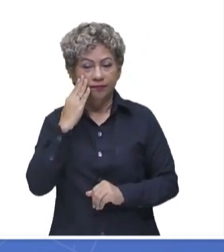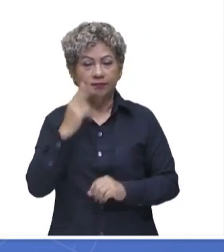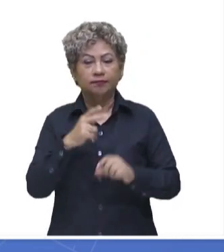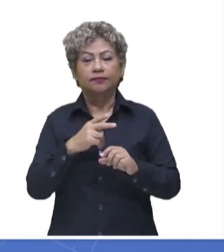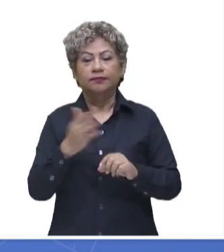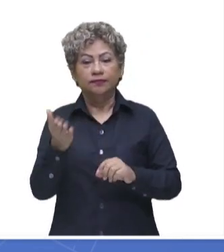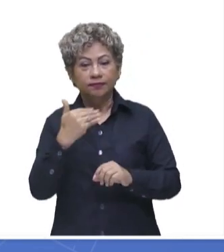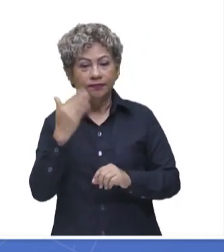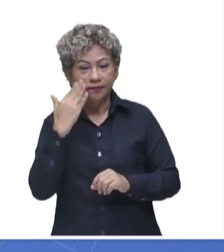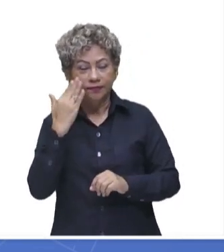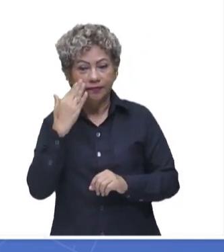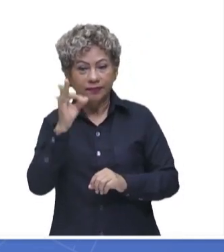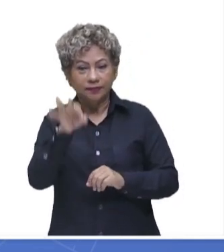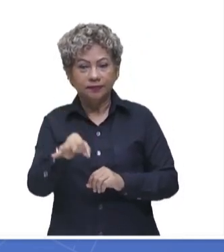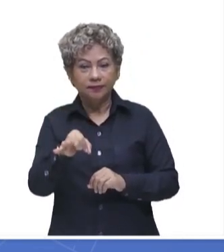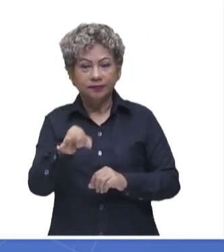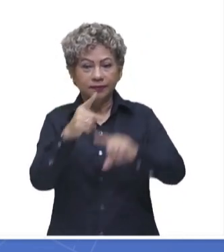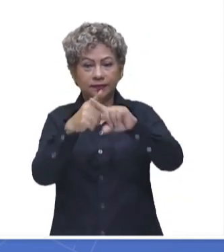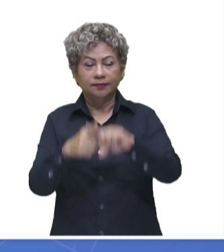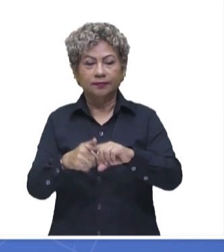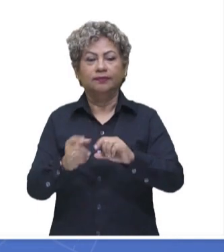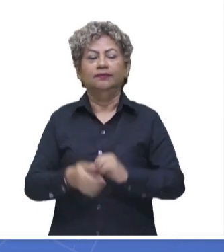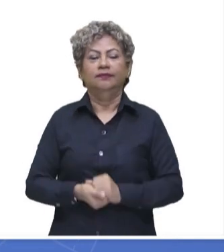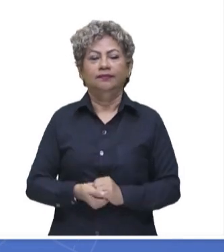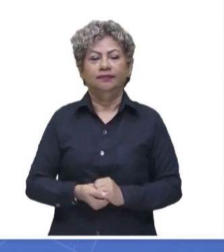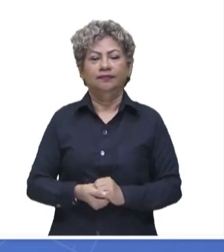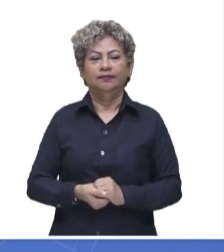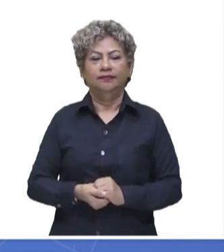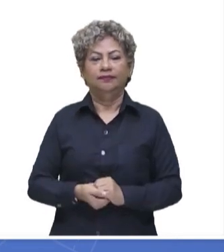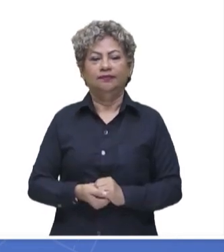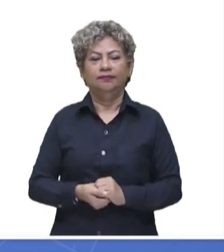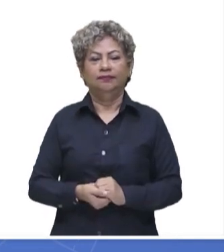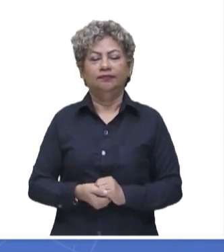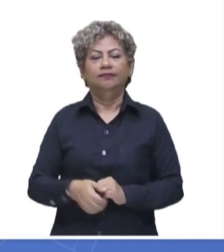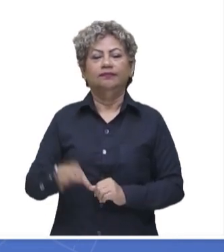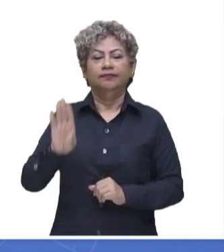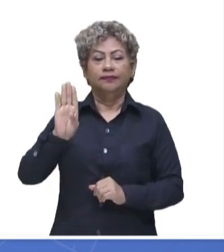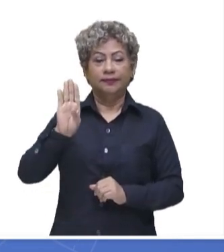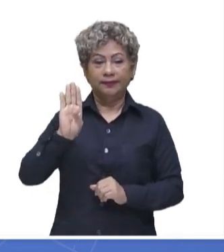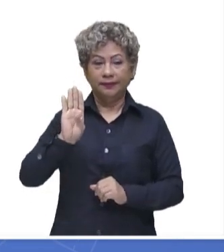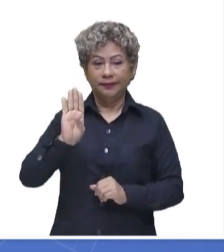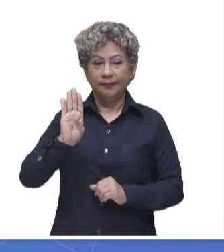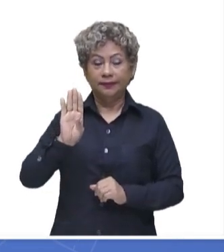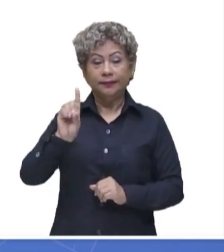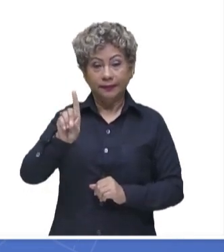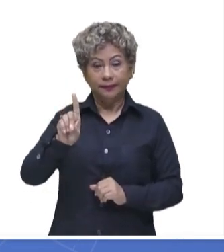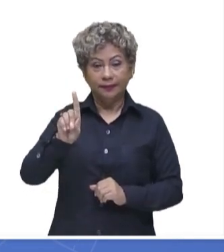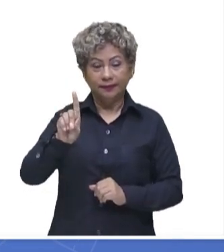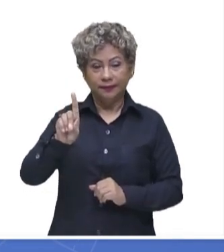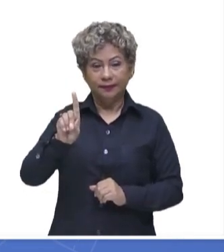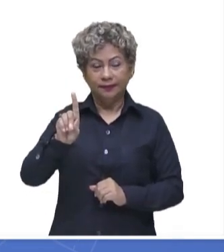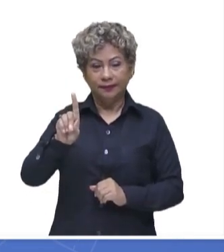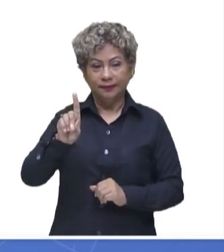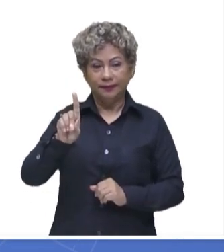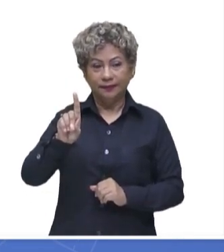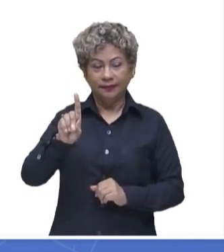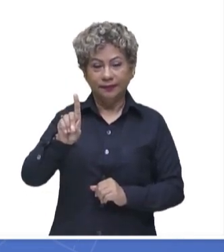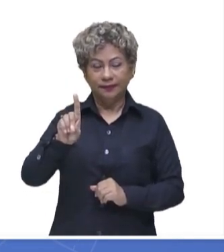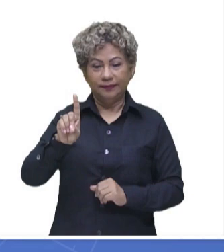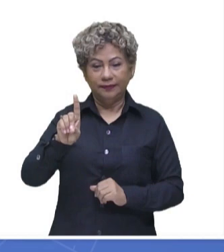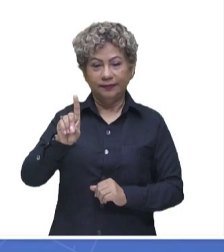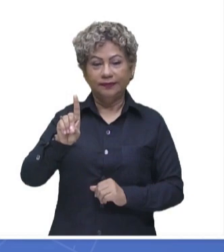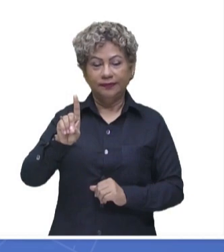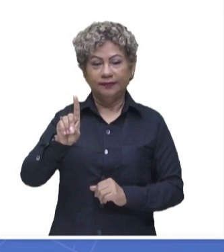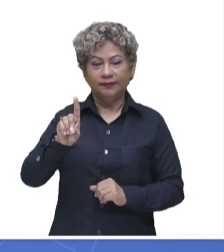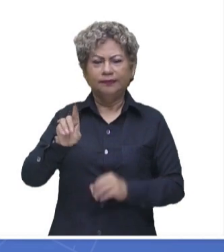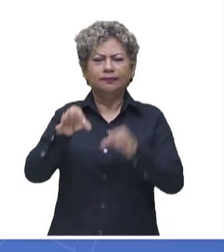correta? Resposta correta, claro, é a letra D, região Sudeste, tá bom? No ano